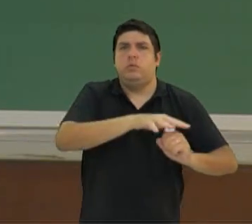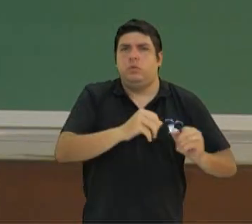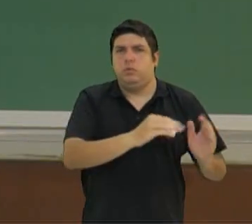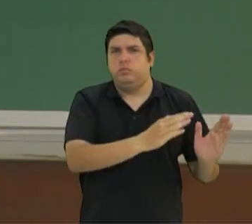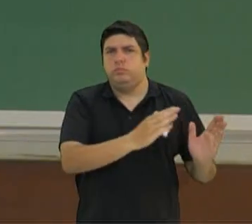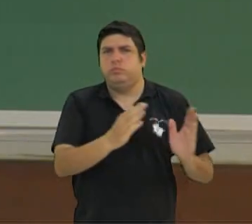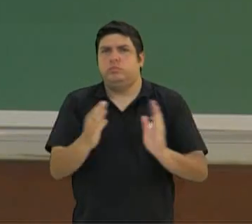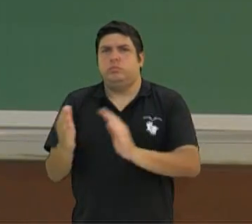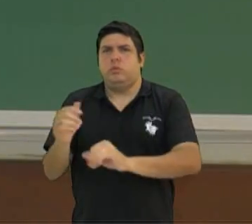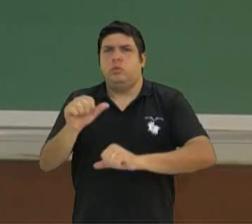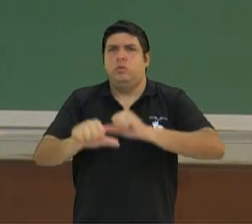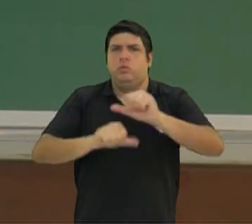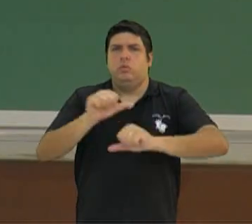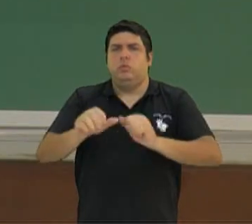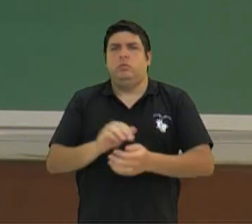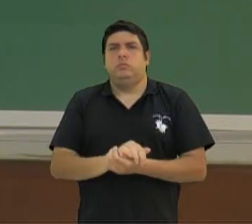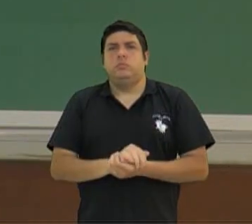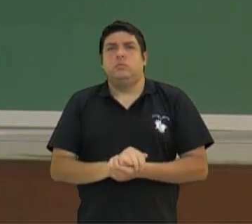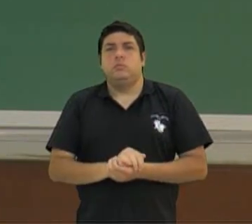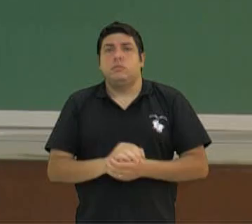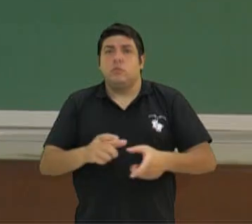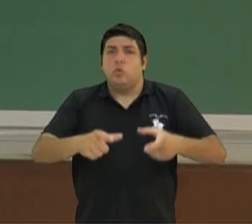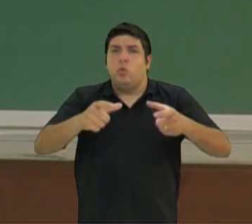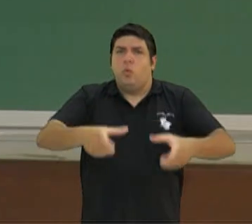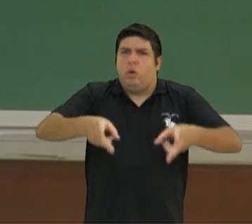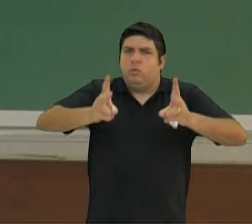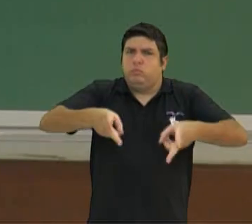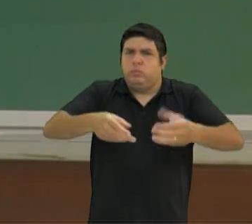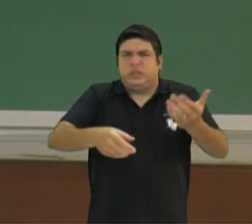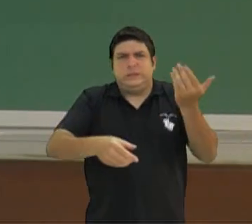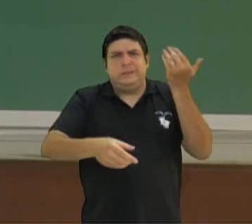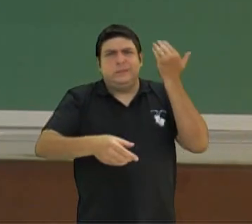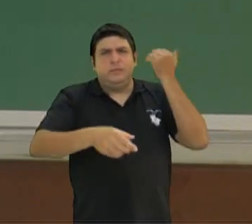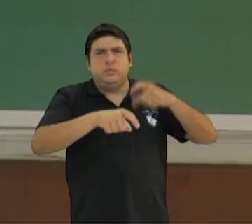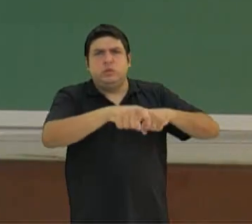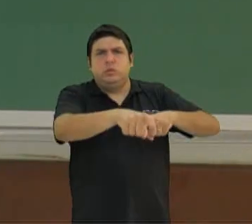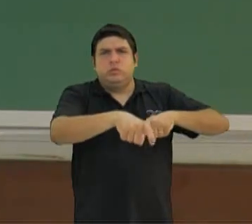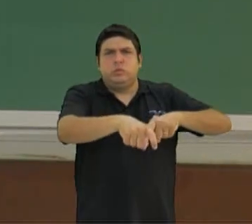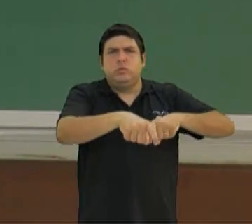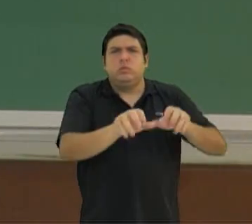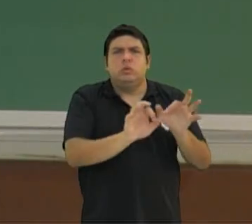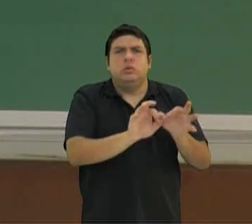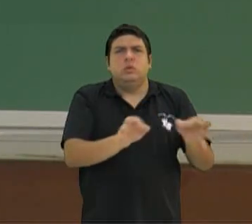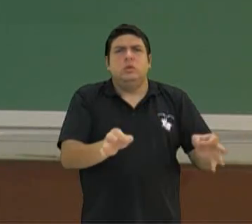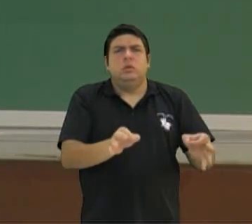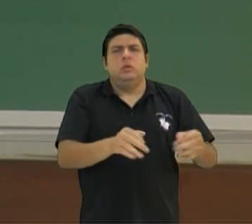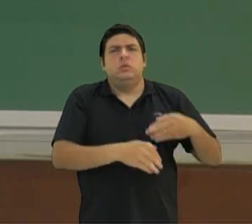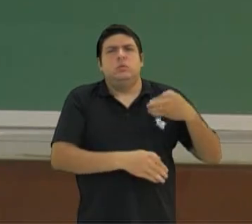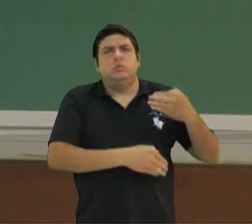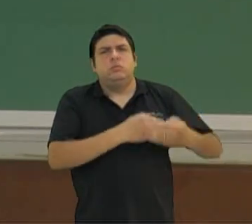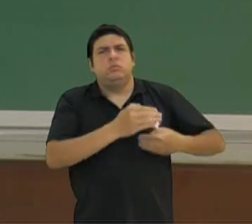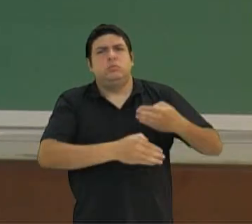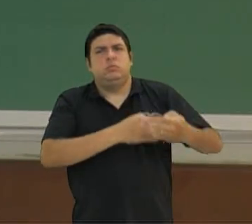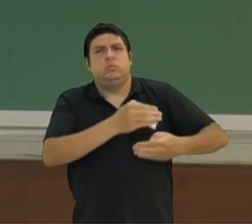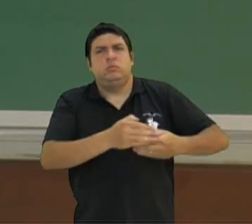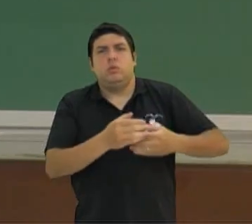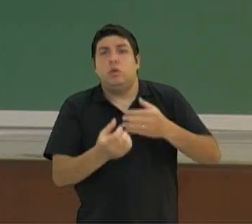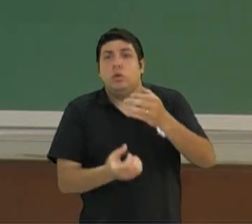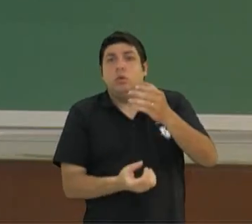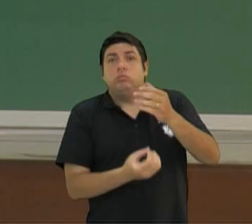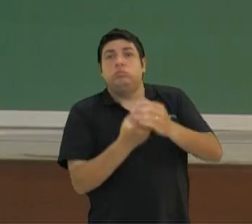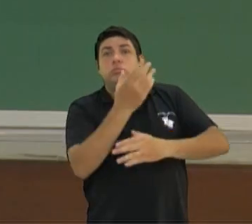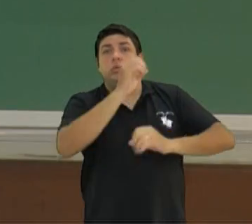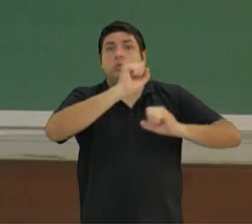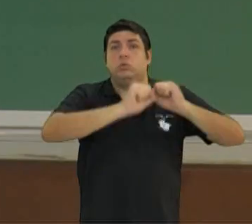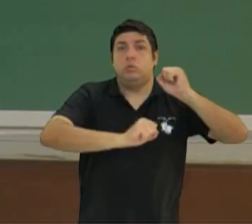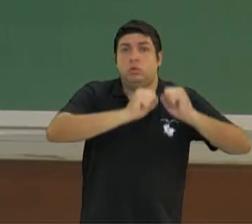era agrícola, que tinha atividades mais simples, quando se instala, quando se inicia essa ideia da industrialização,